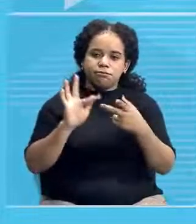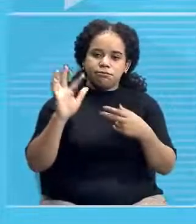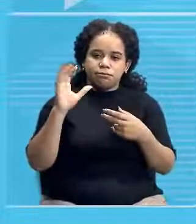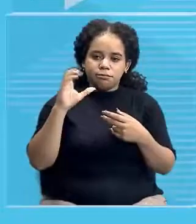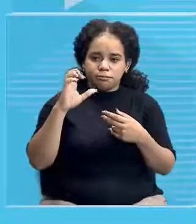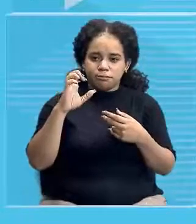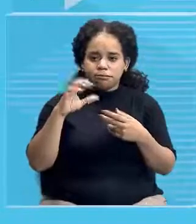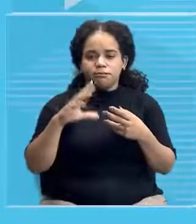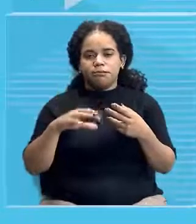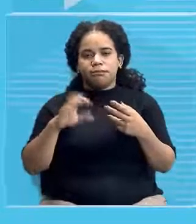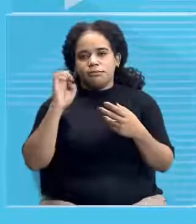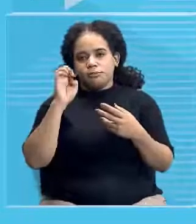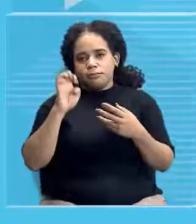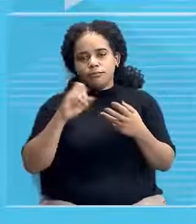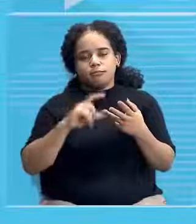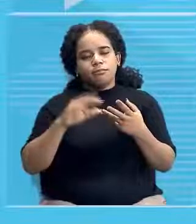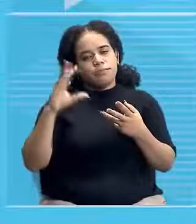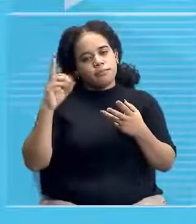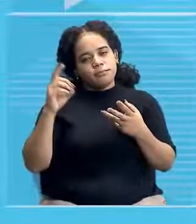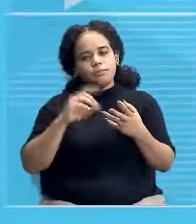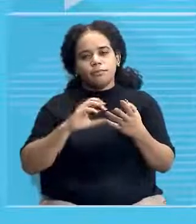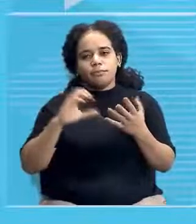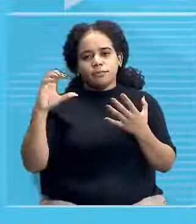D. Gente,